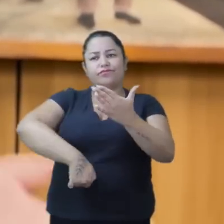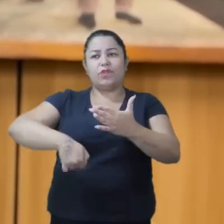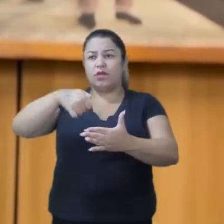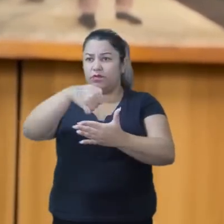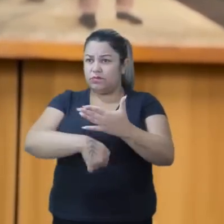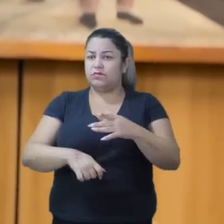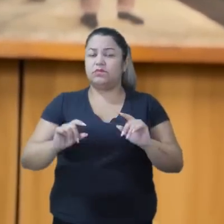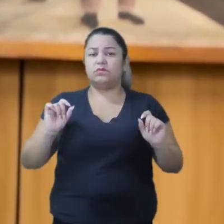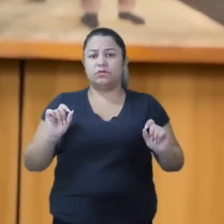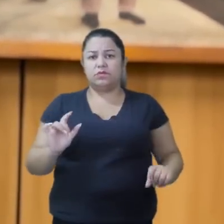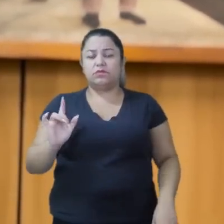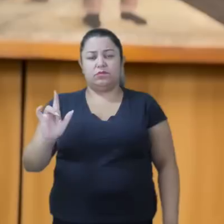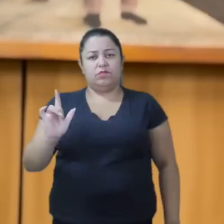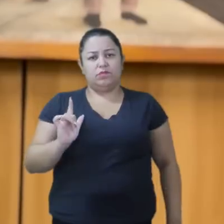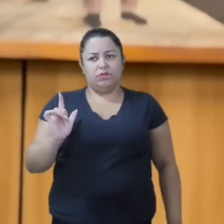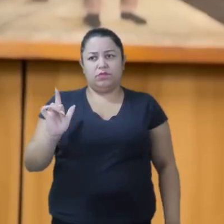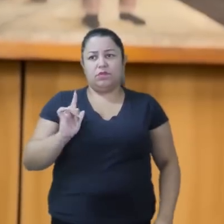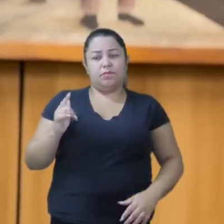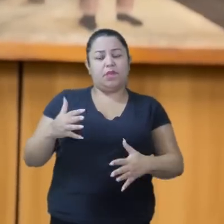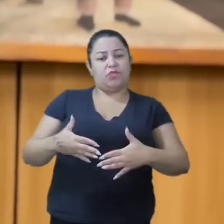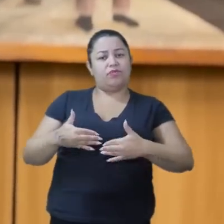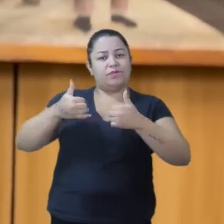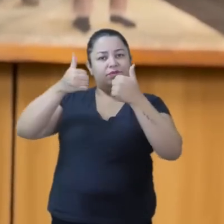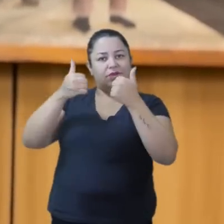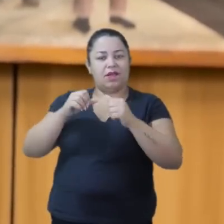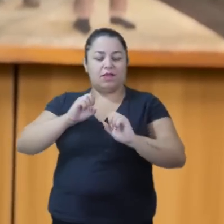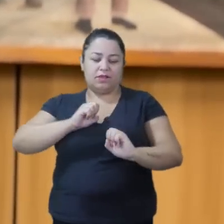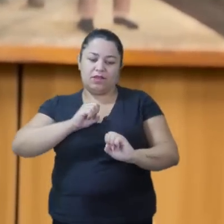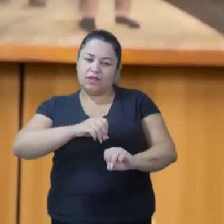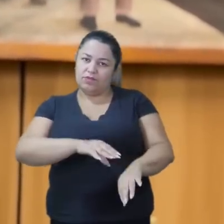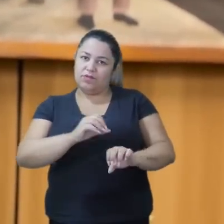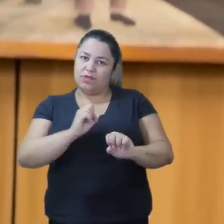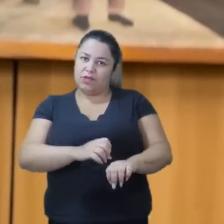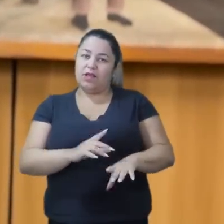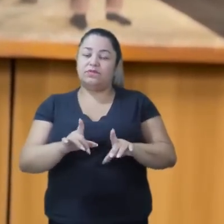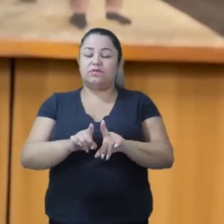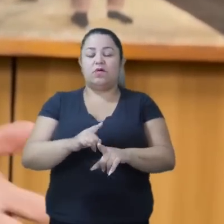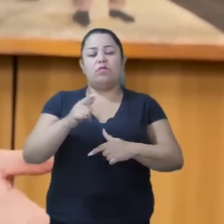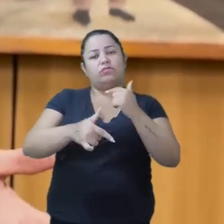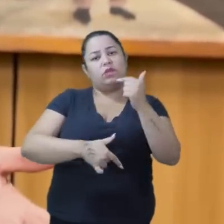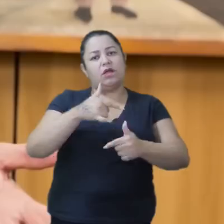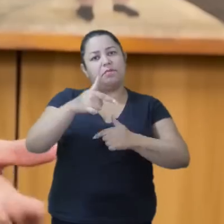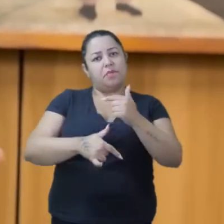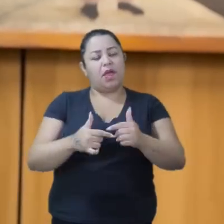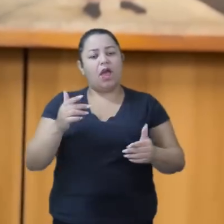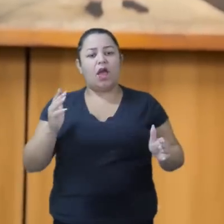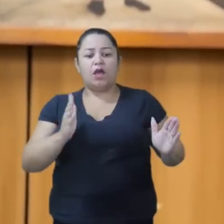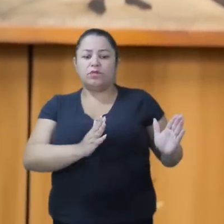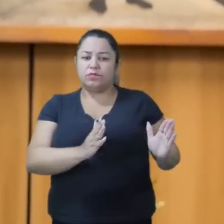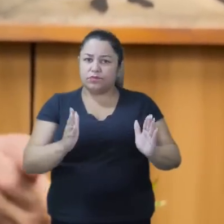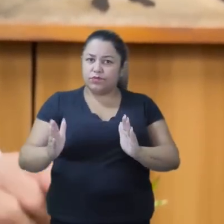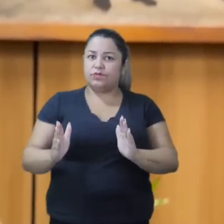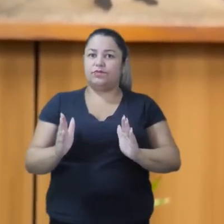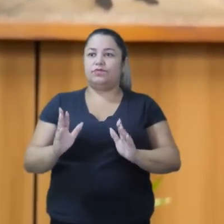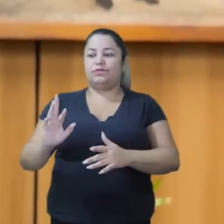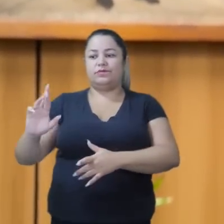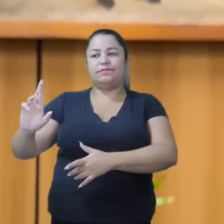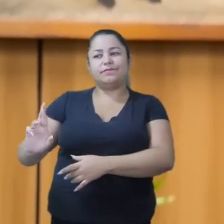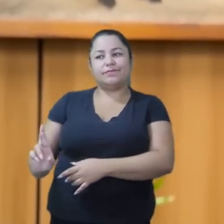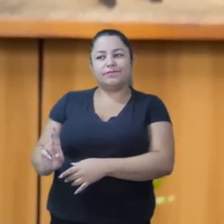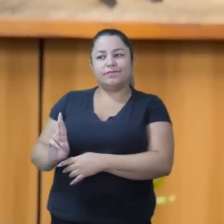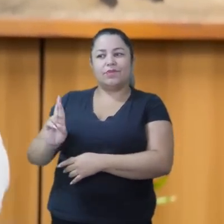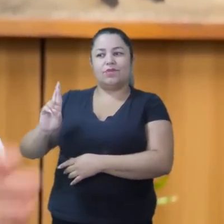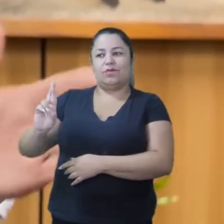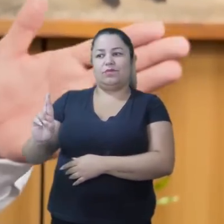E desafios também de melhorar a nossa educação ao trabalho, melhorar um processo de representação